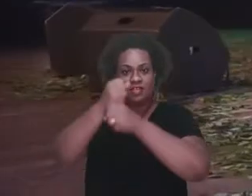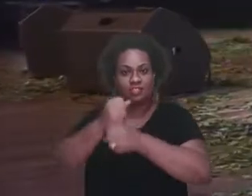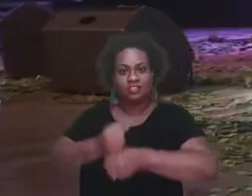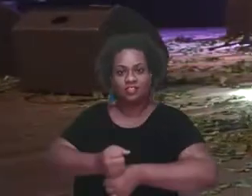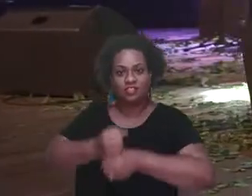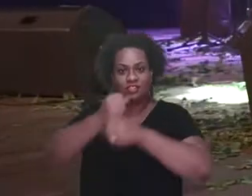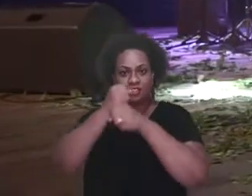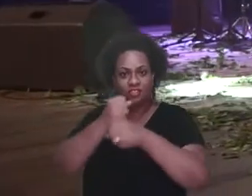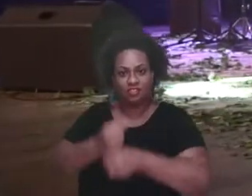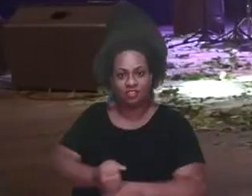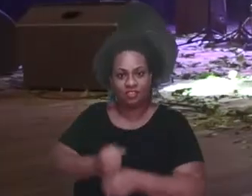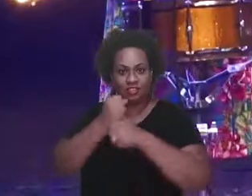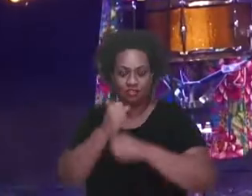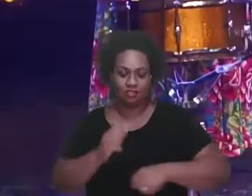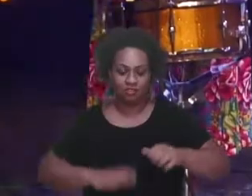segundo